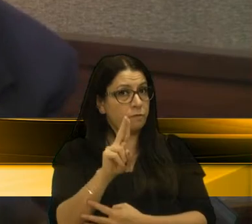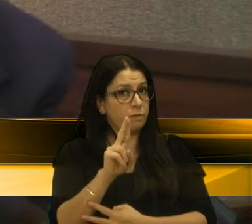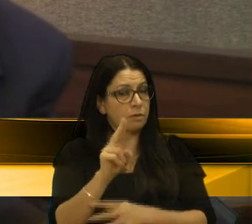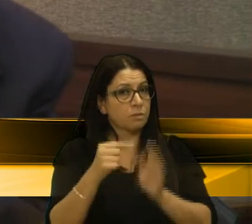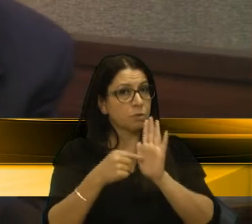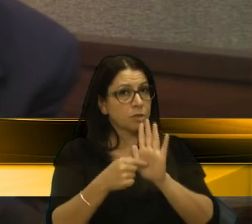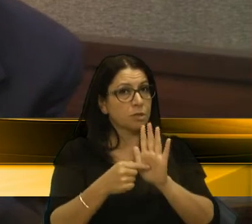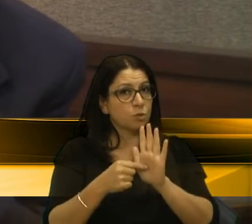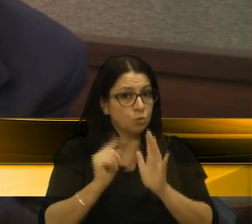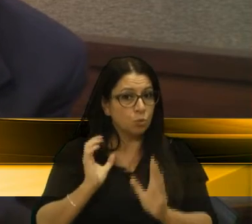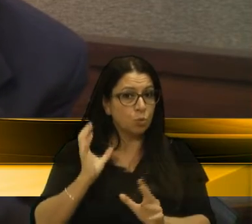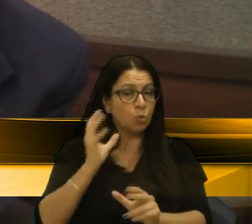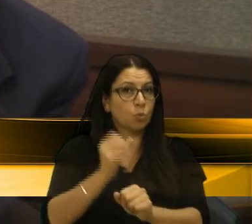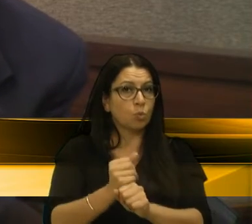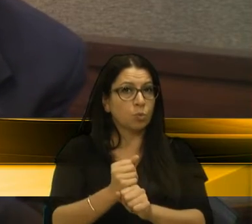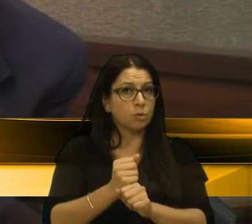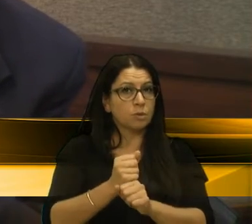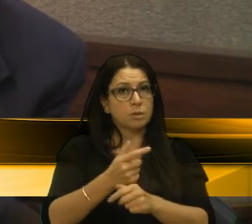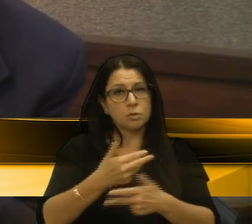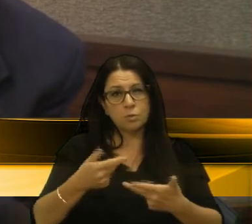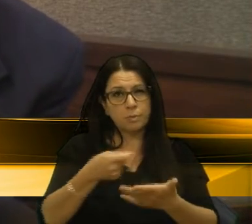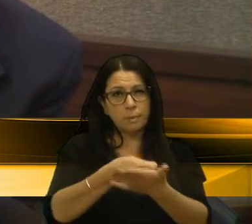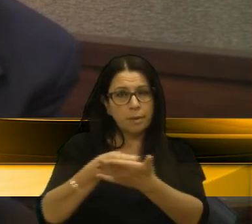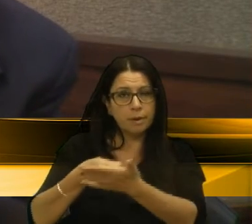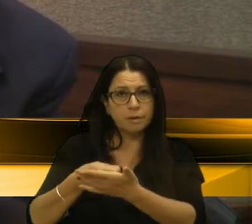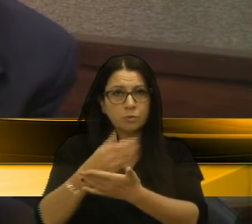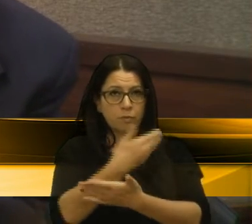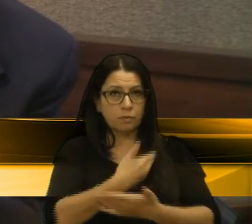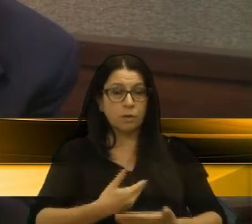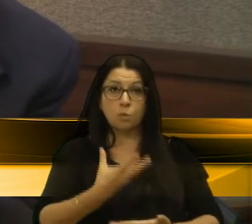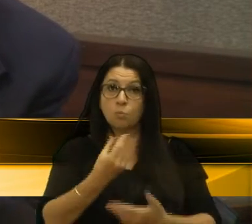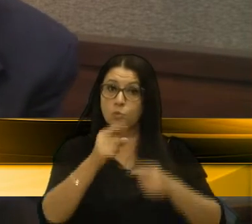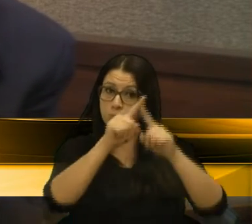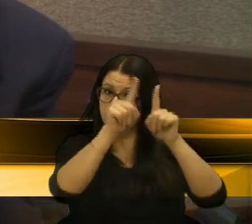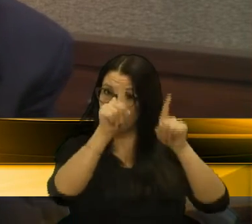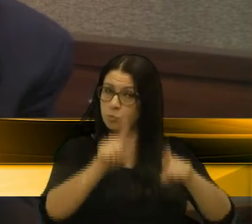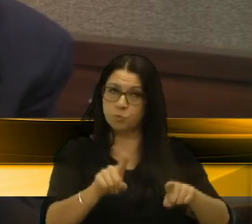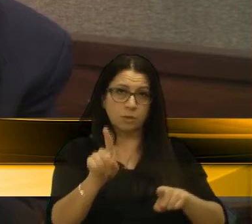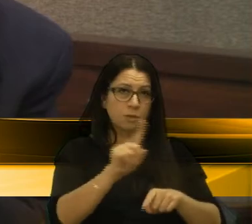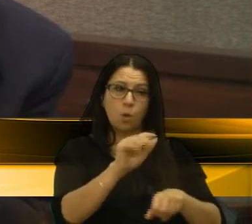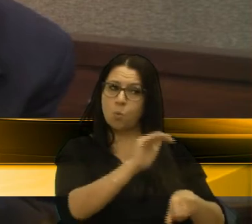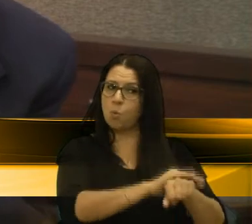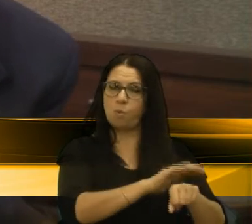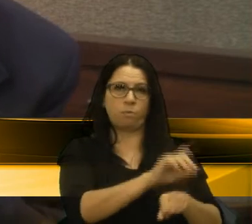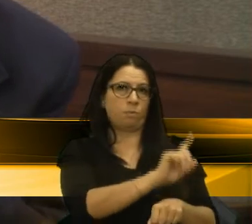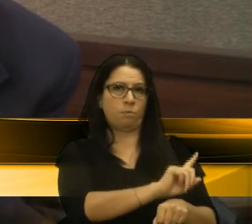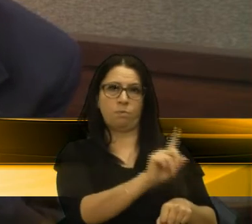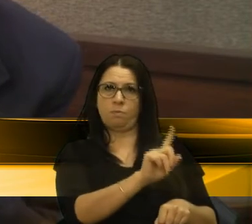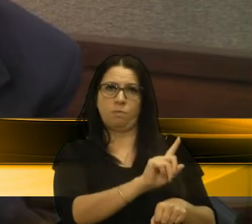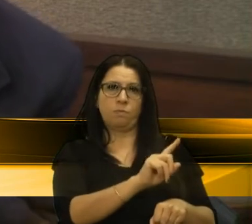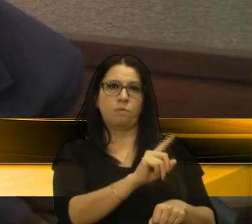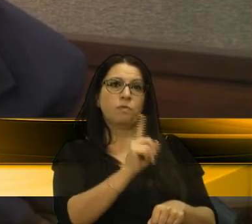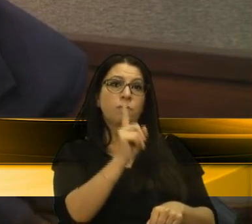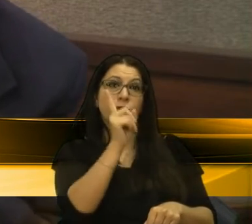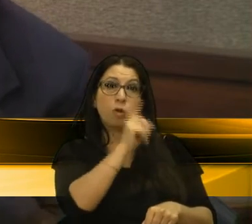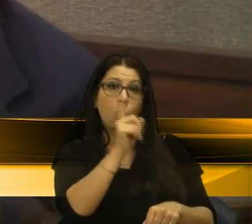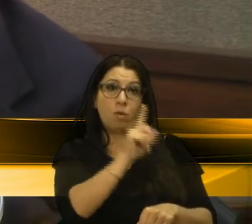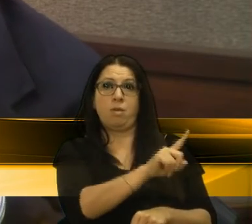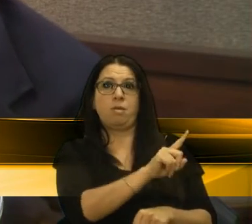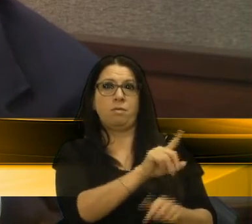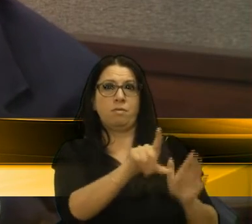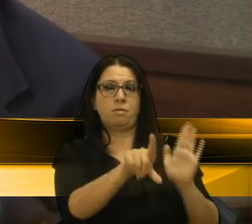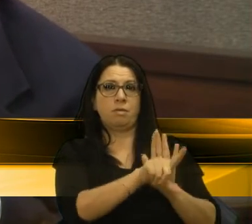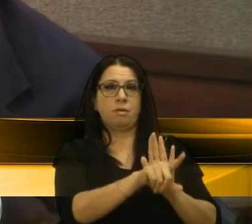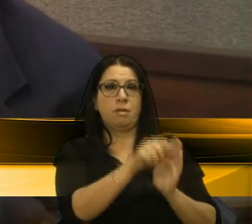de contas do governo, que muitos funcionários, e não por culpa deles, por uma falha da legislação, se